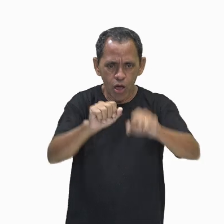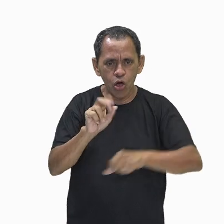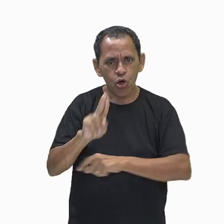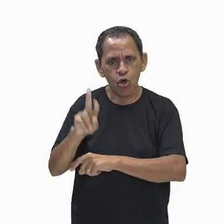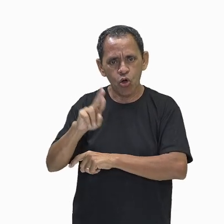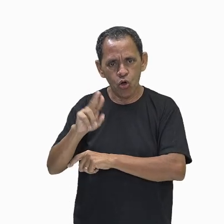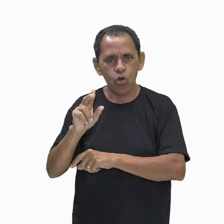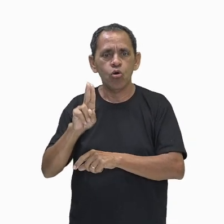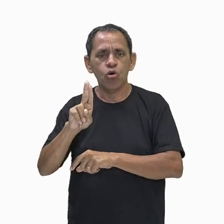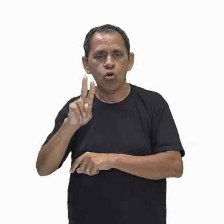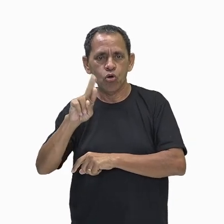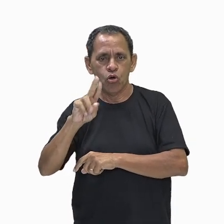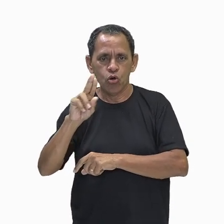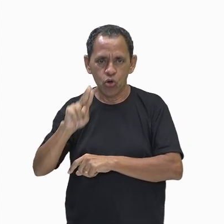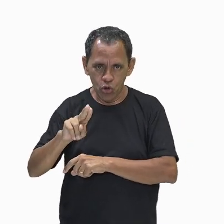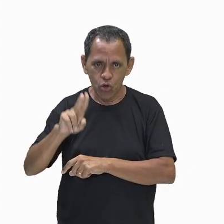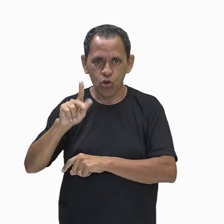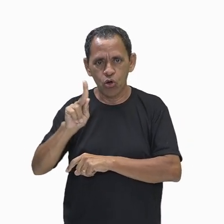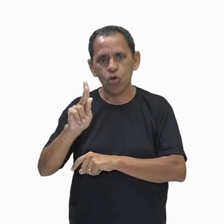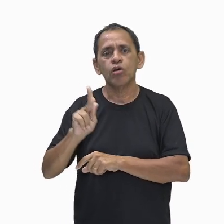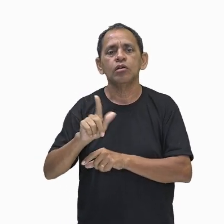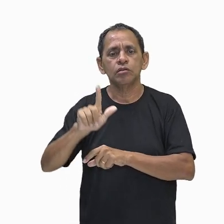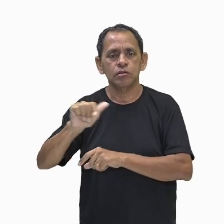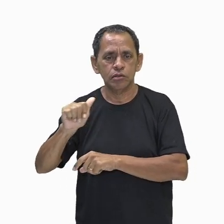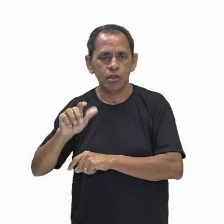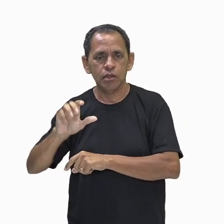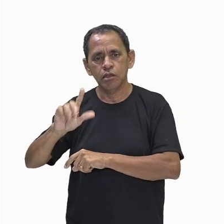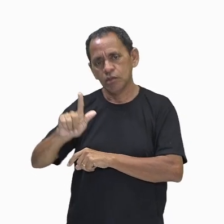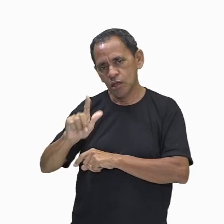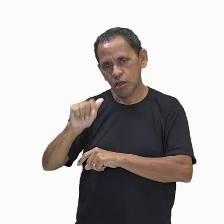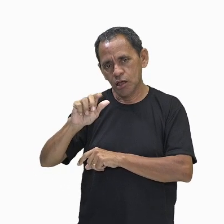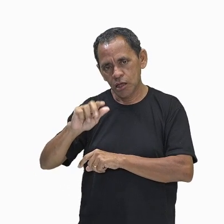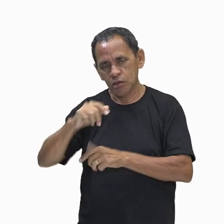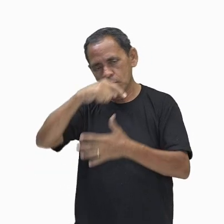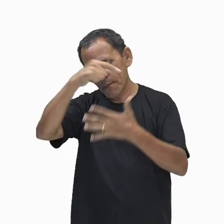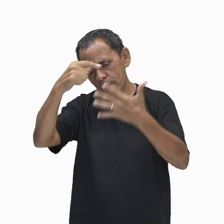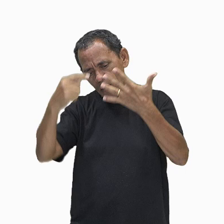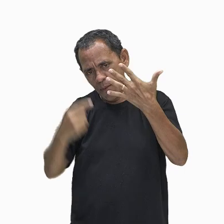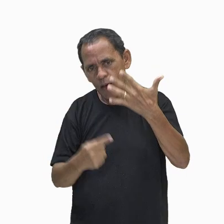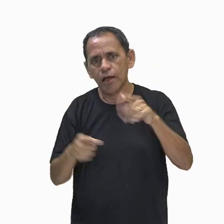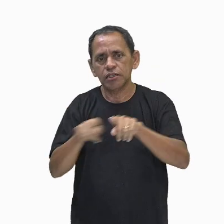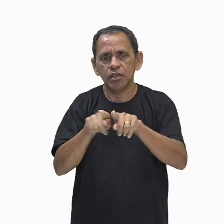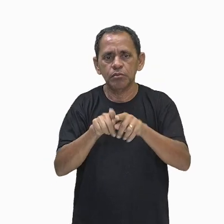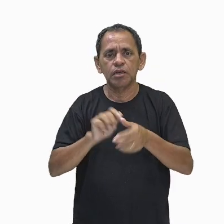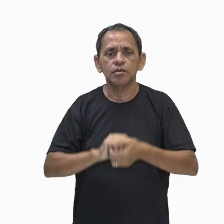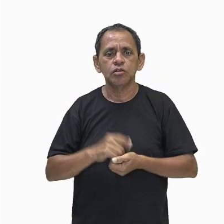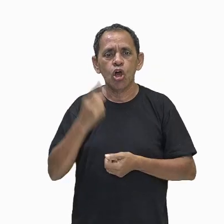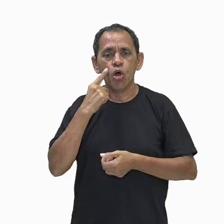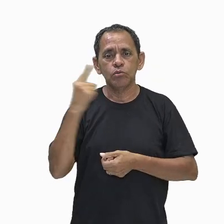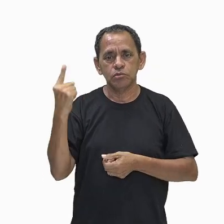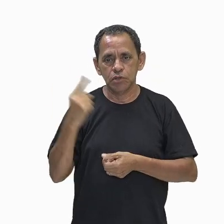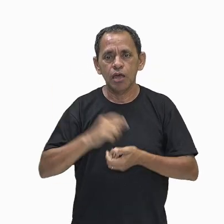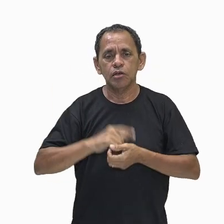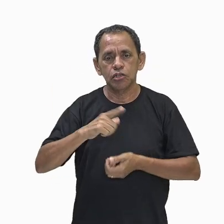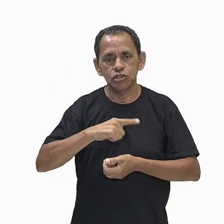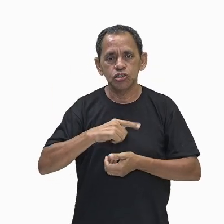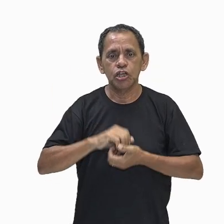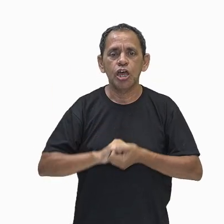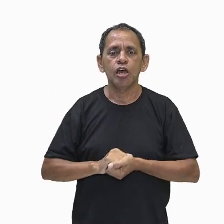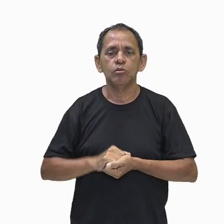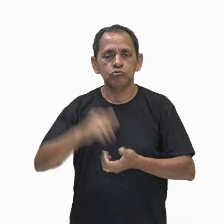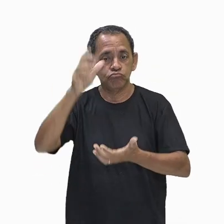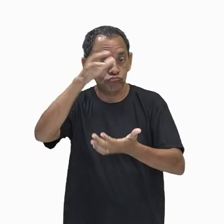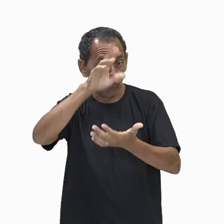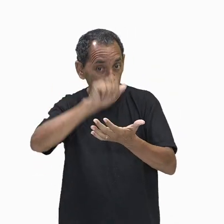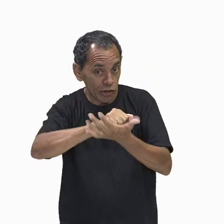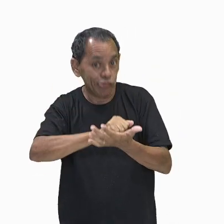Uruk, Eridu, Lagash e Nippur. Vocês observem também aí, né, nós temos a tabuinha da escrita cuneiforme, tá?